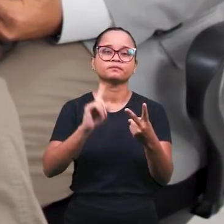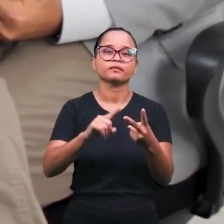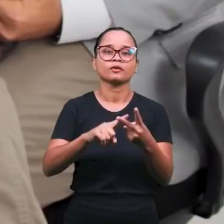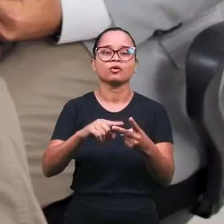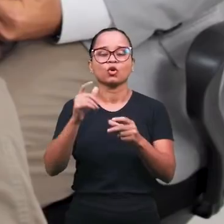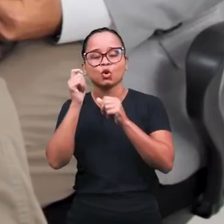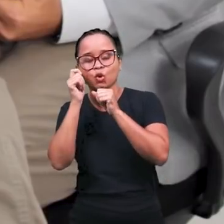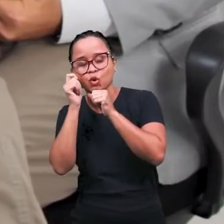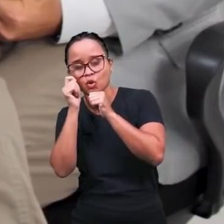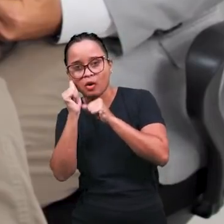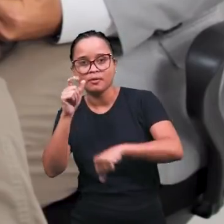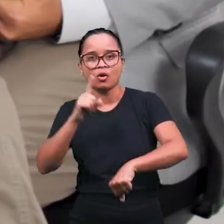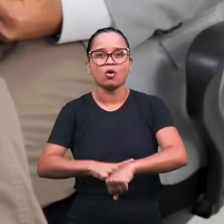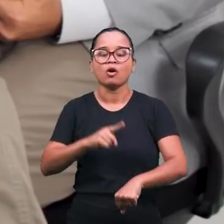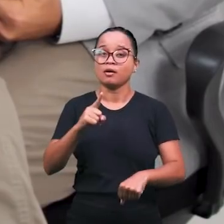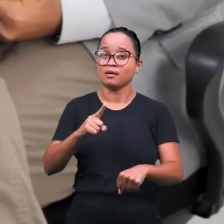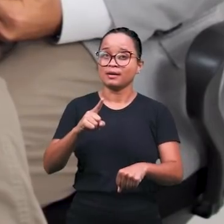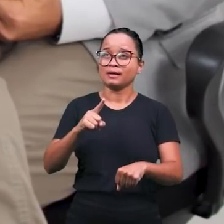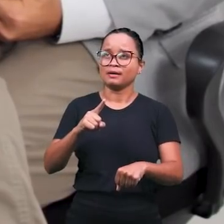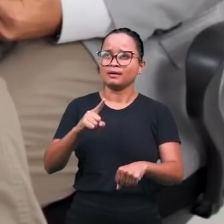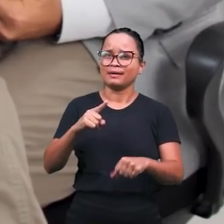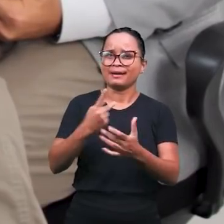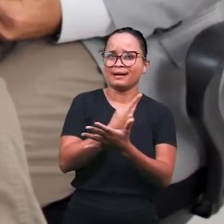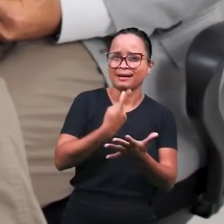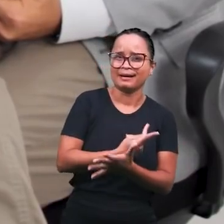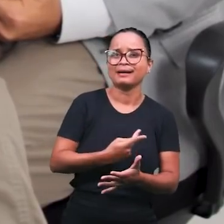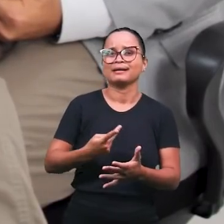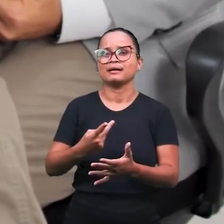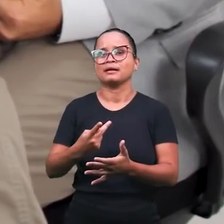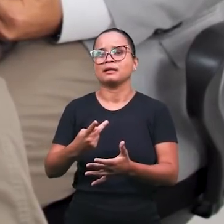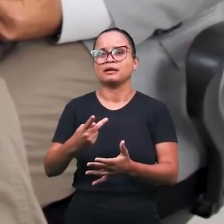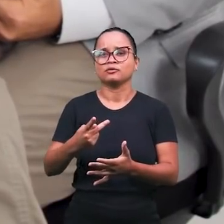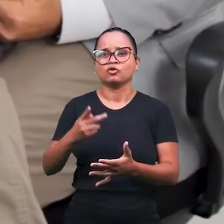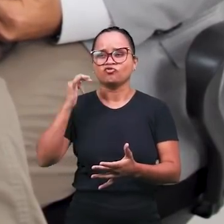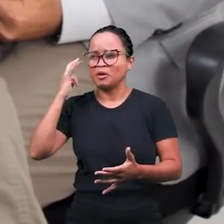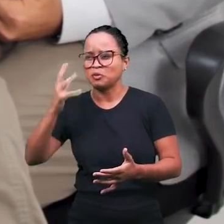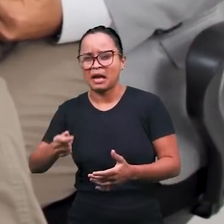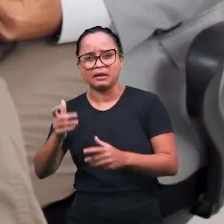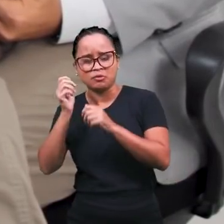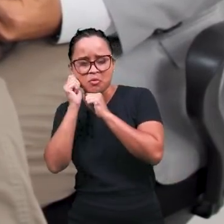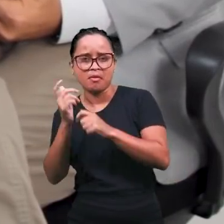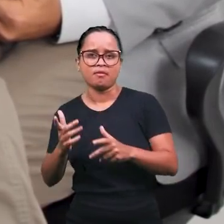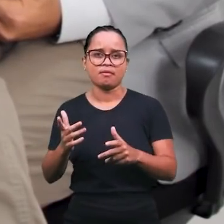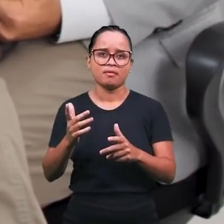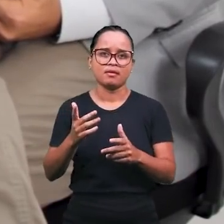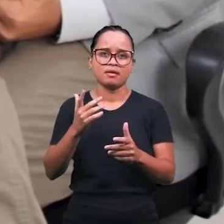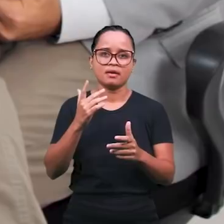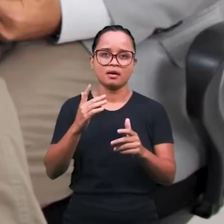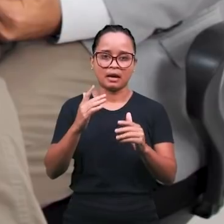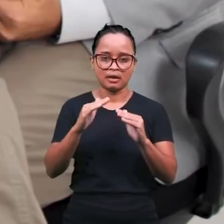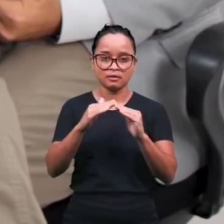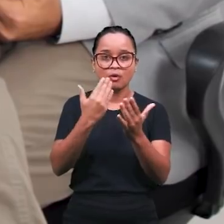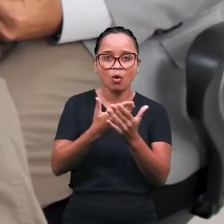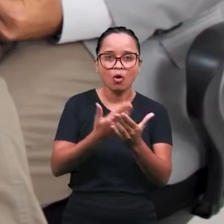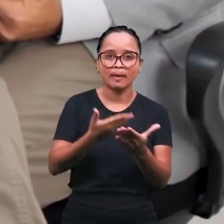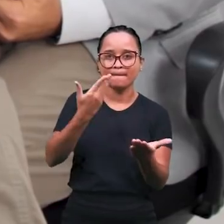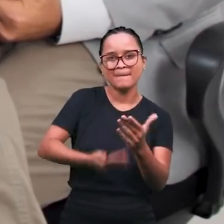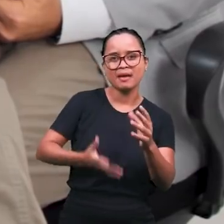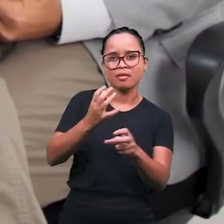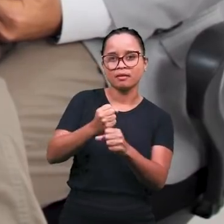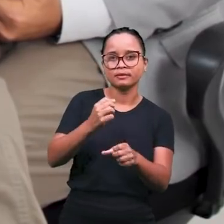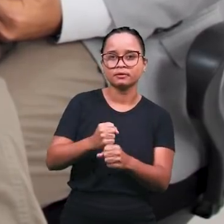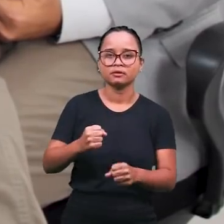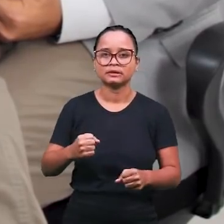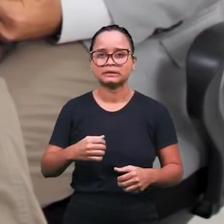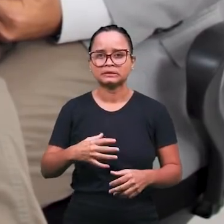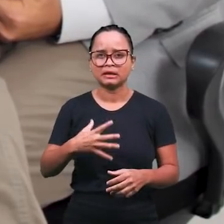Altera todo o sono, é até tarde jogando, até tarde nas mídias, acordando tarde, queda no rendimento escolar, mudança